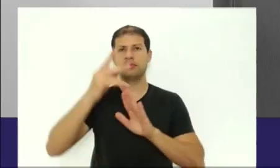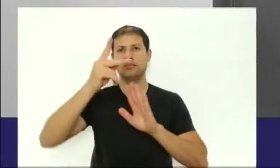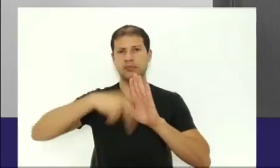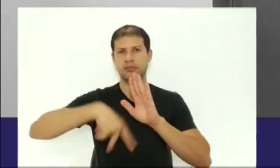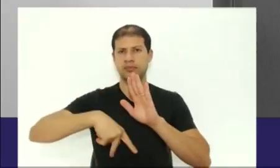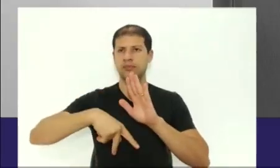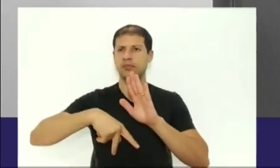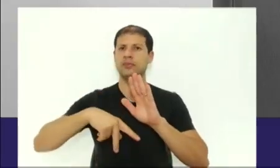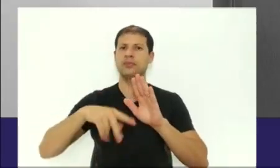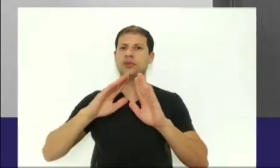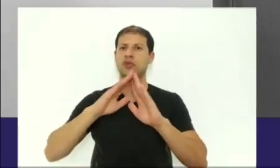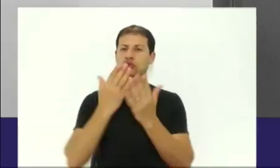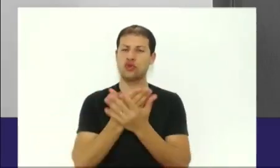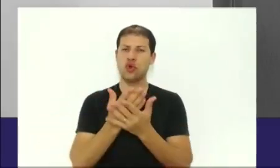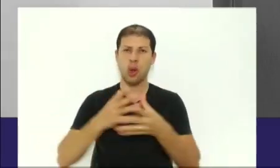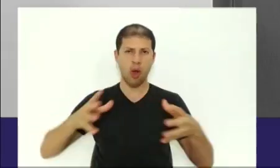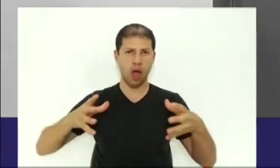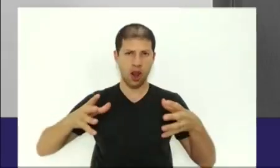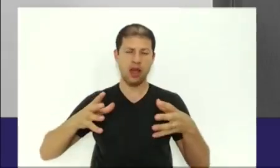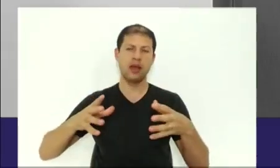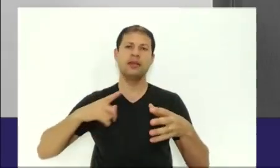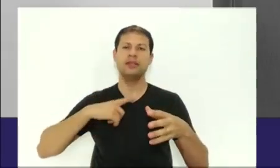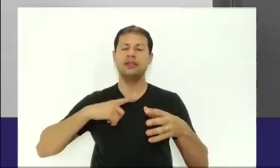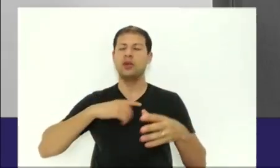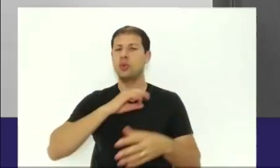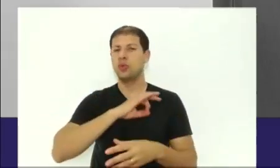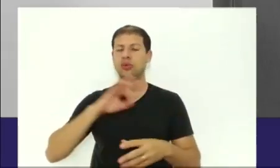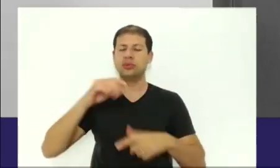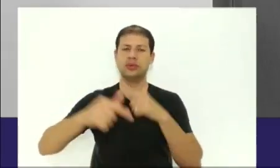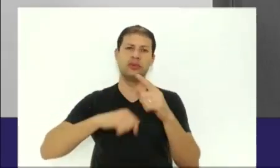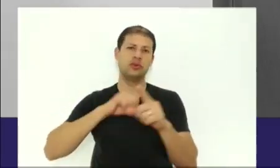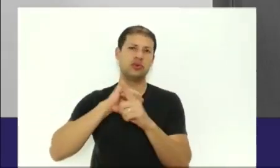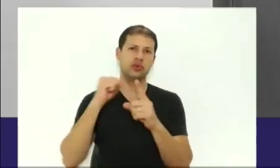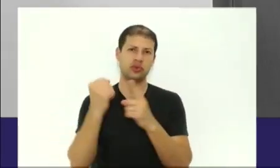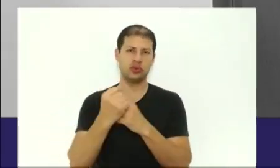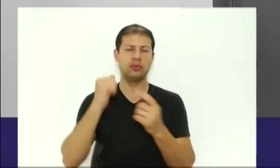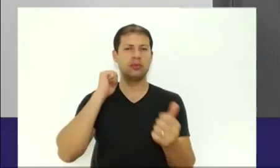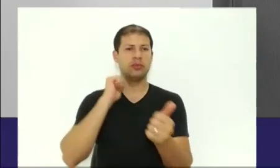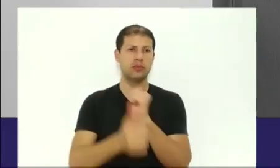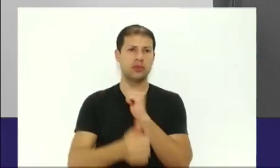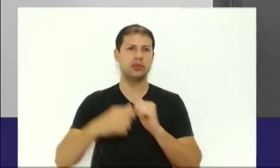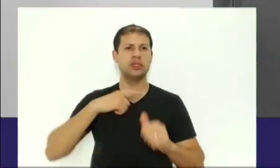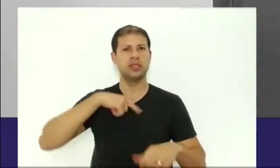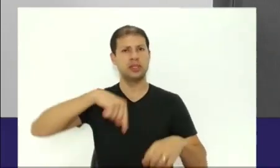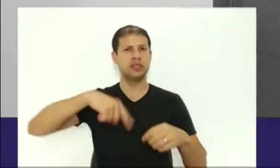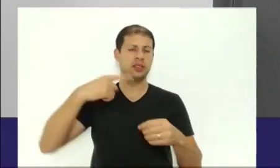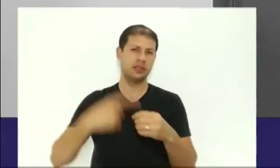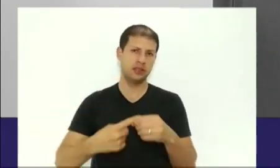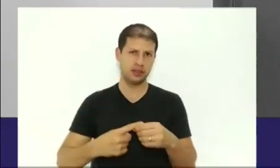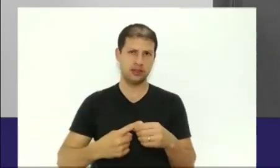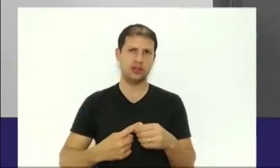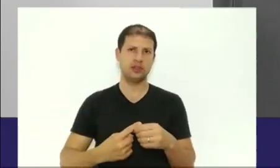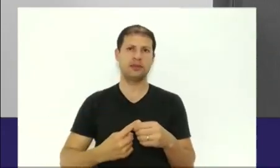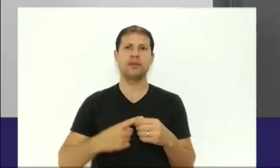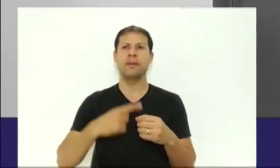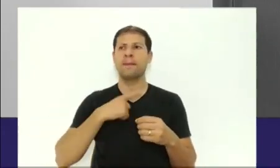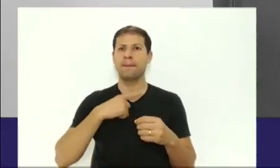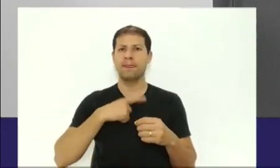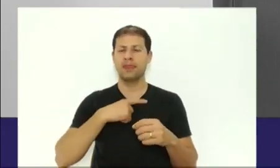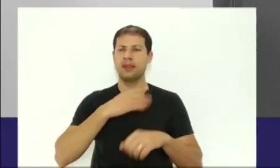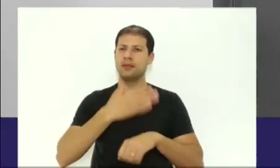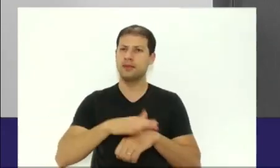Bola, pelo excelente trabalho social e esportivo realizado em nossa cidade, incentivando a prática do futsal